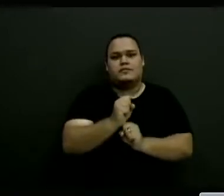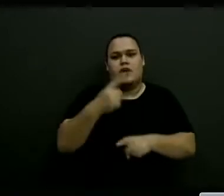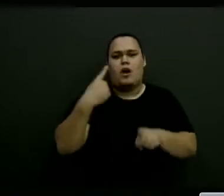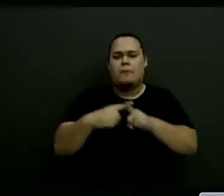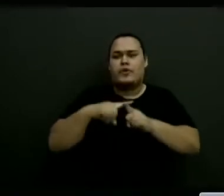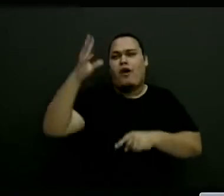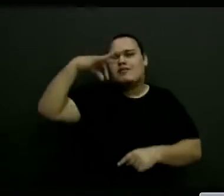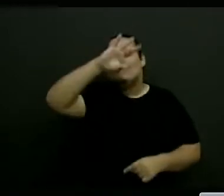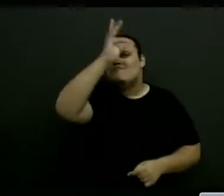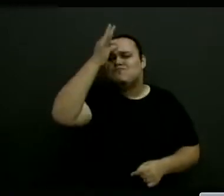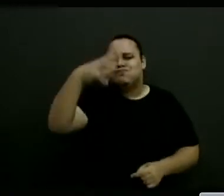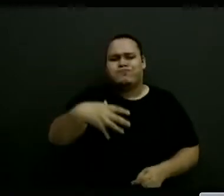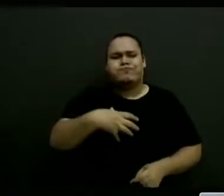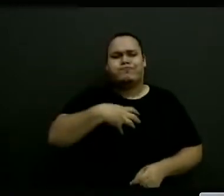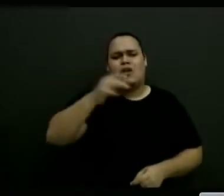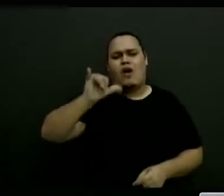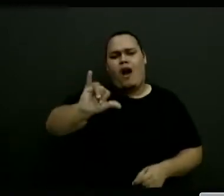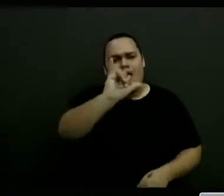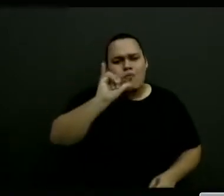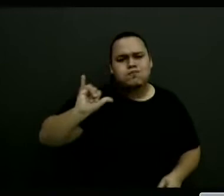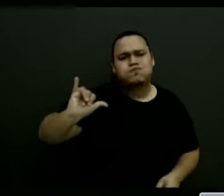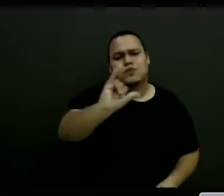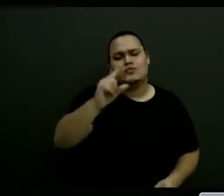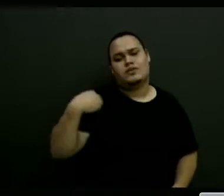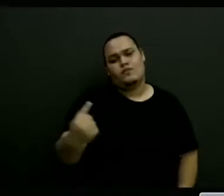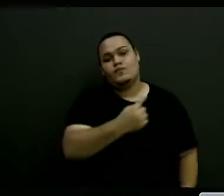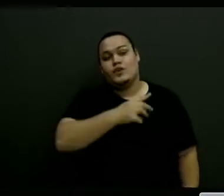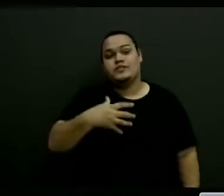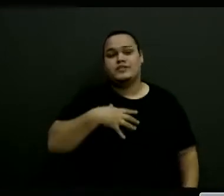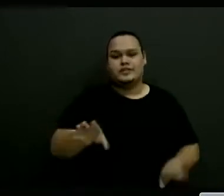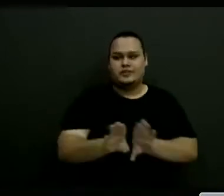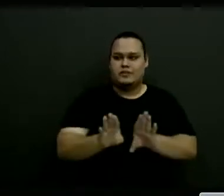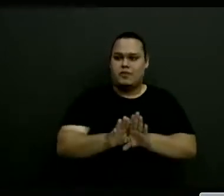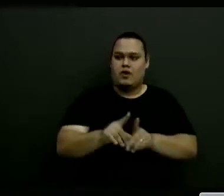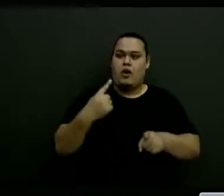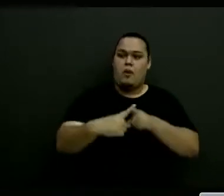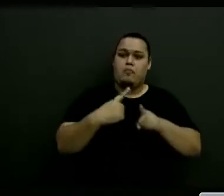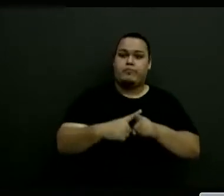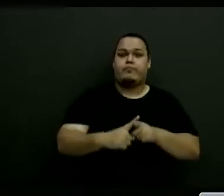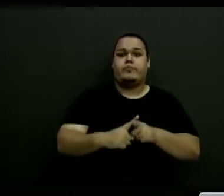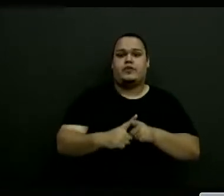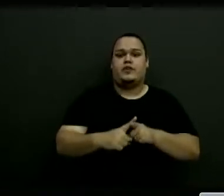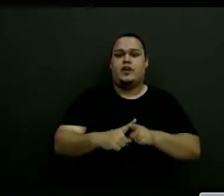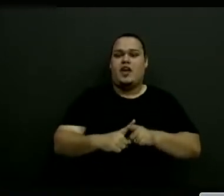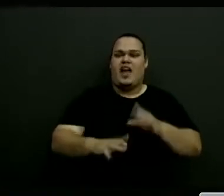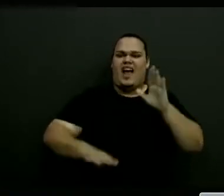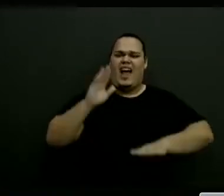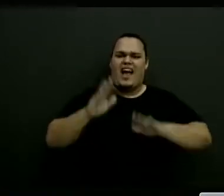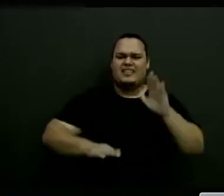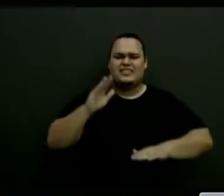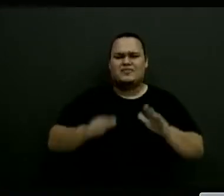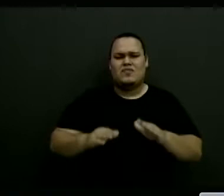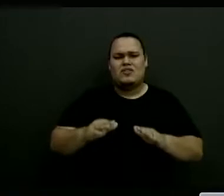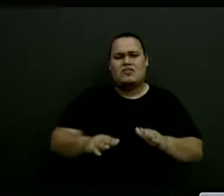unção de Deus está sobre você, os mudos falam, os surdos escutam,